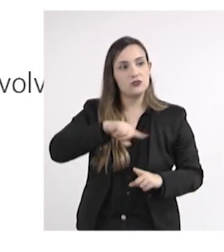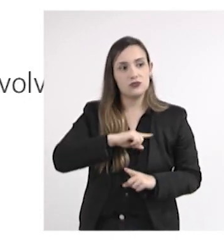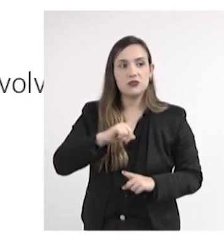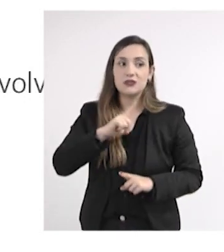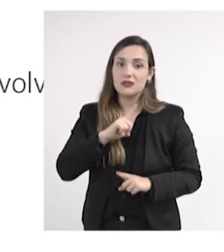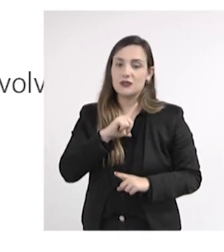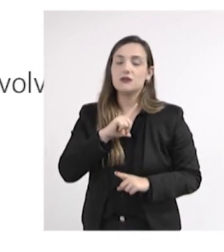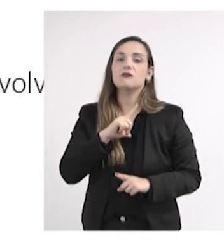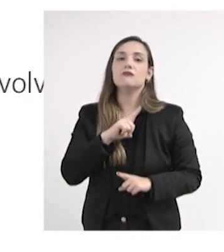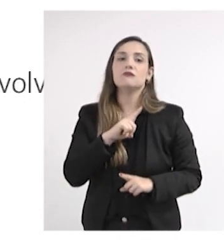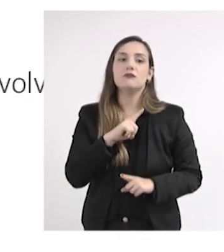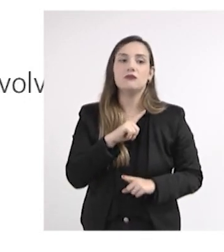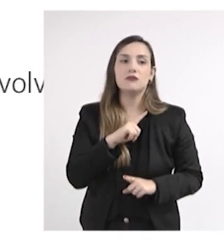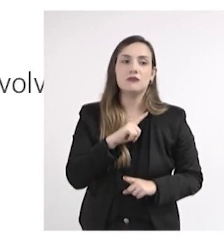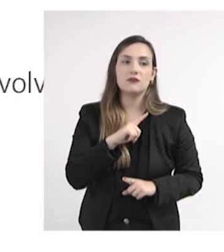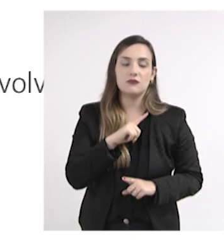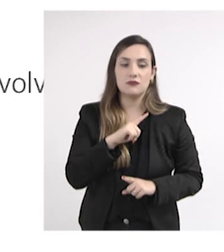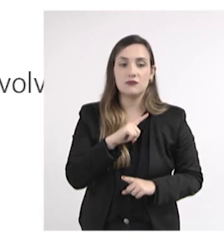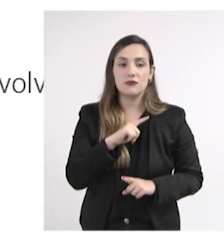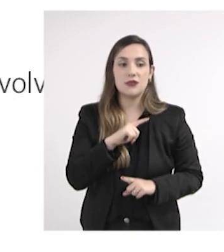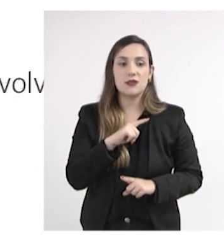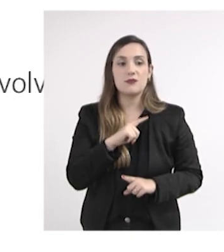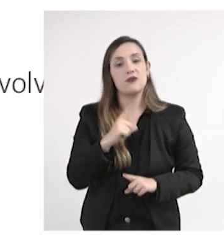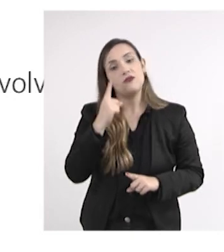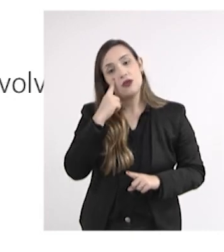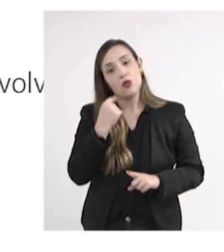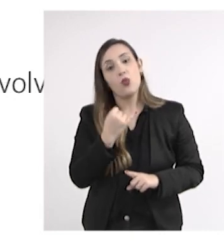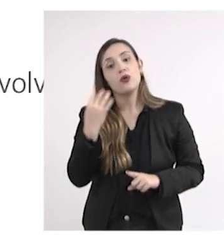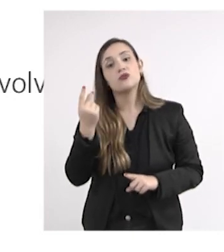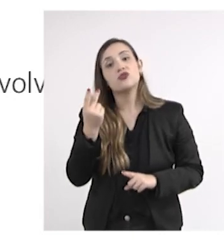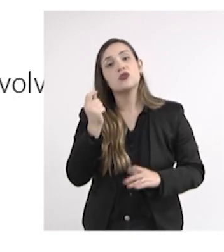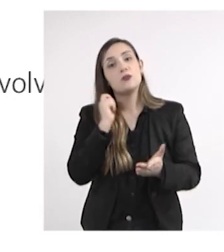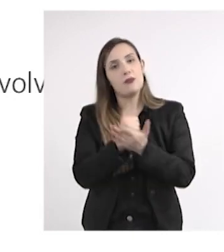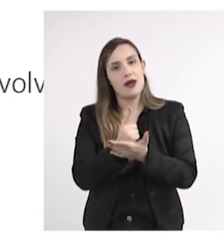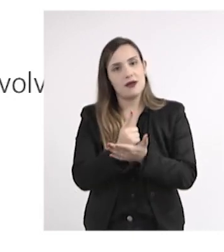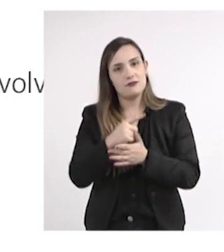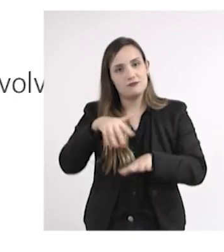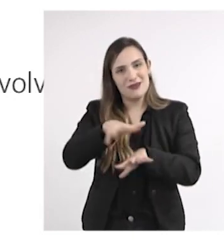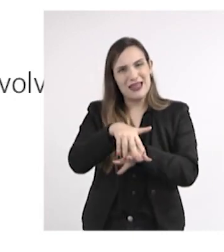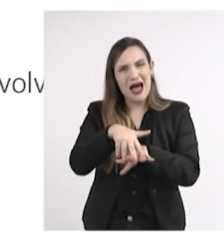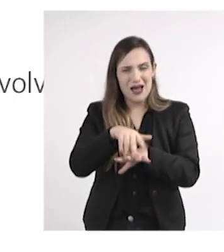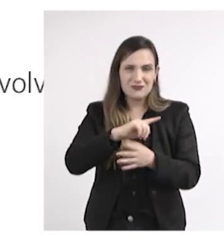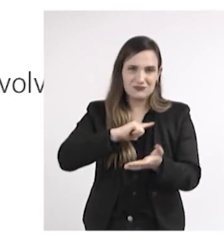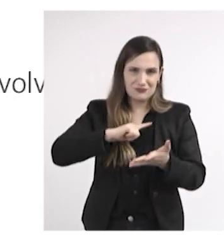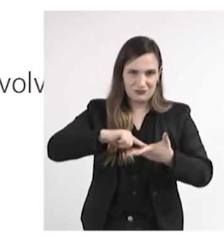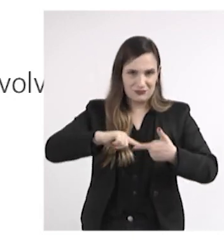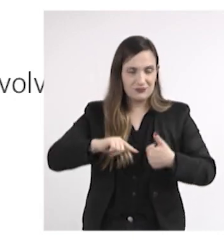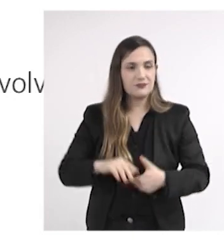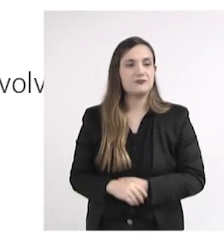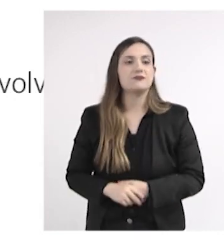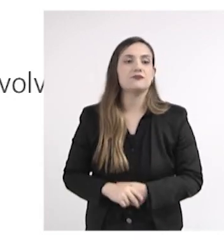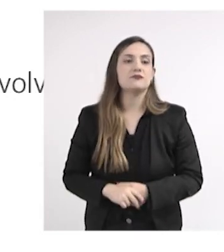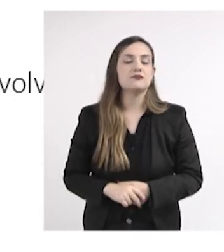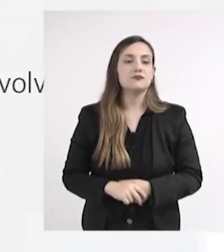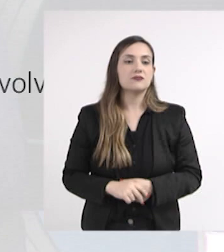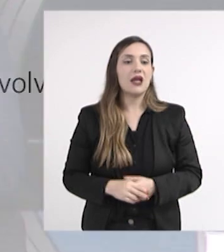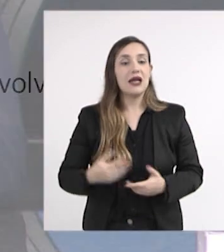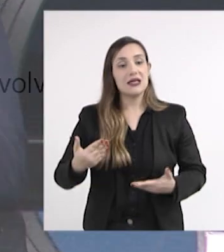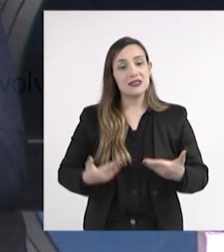reguladora no dimensionamento do quantum tarifário. A concessão de serviços